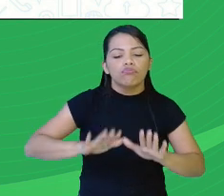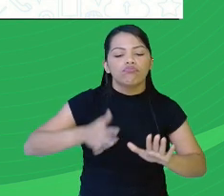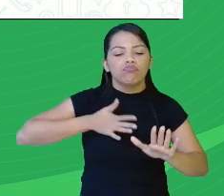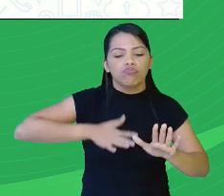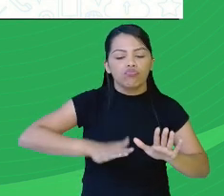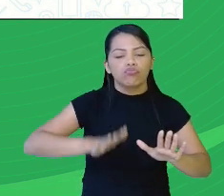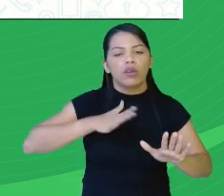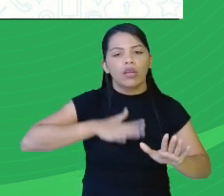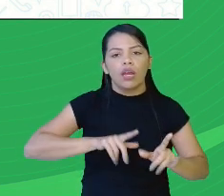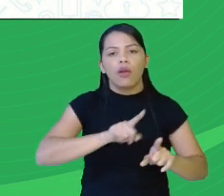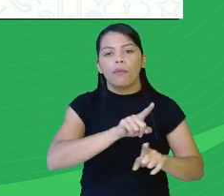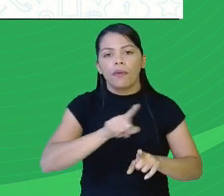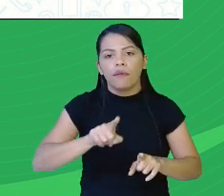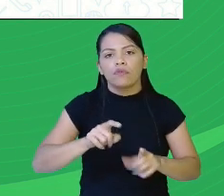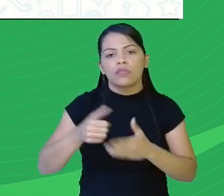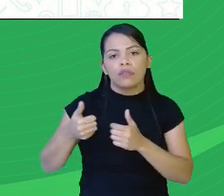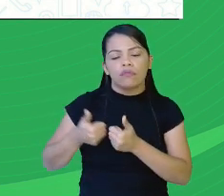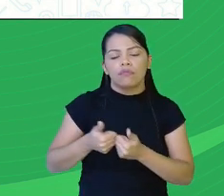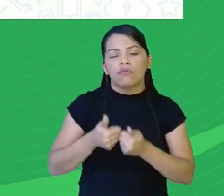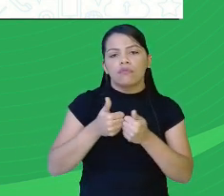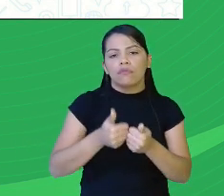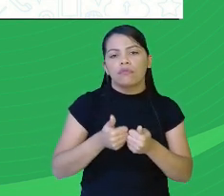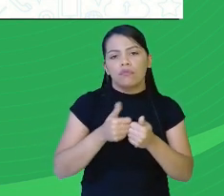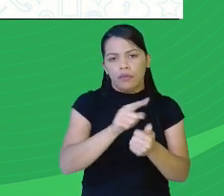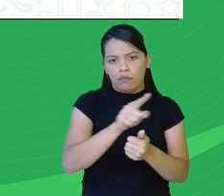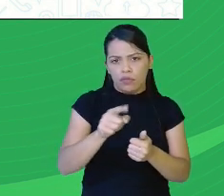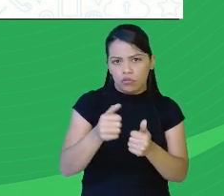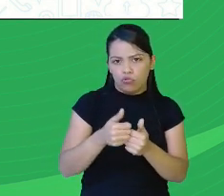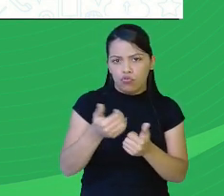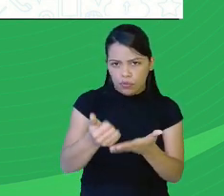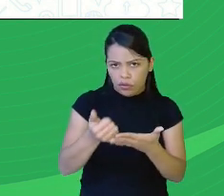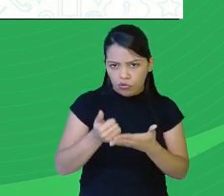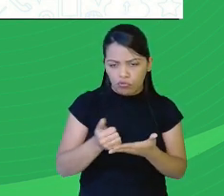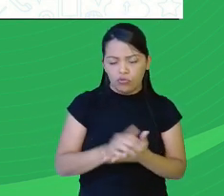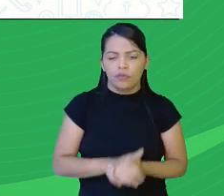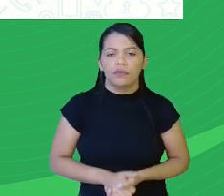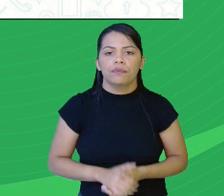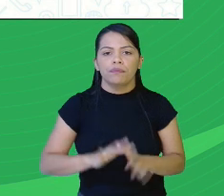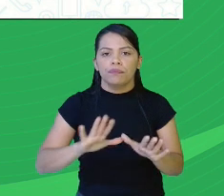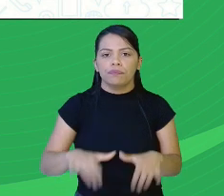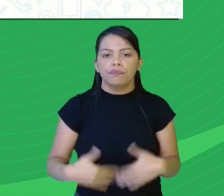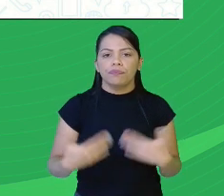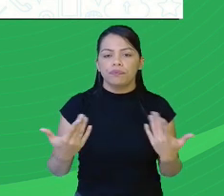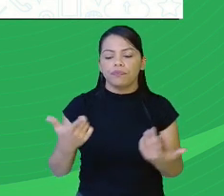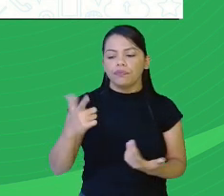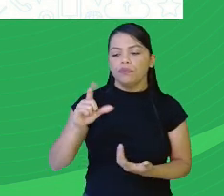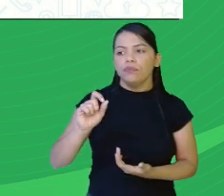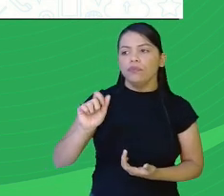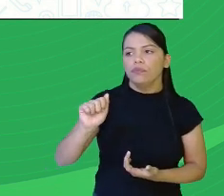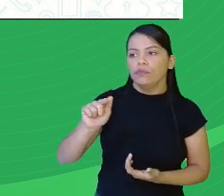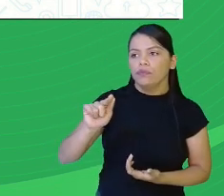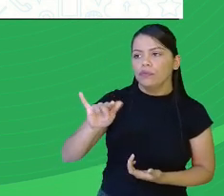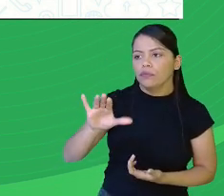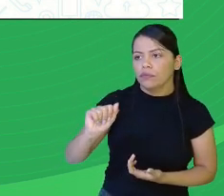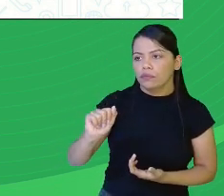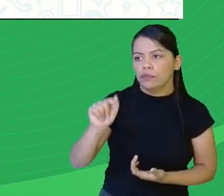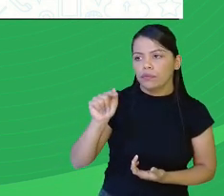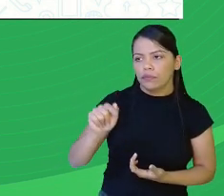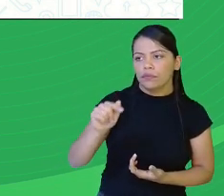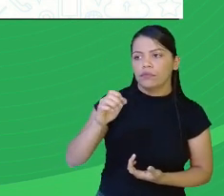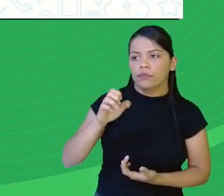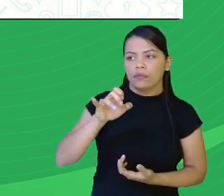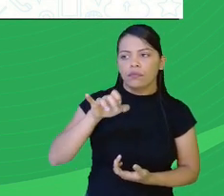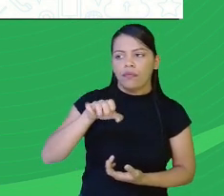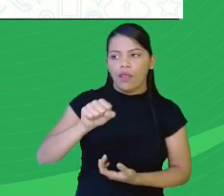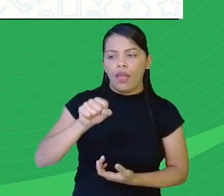me acompanhar. Me ajuda aí, tá certo? Vamos lá. A lógica de Einstein. Conta certa lenda